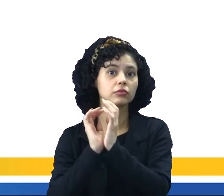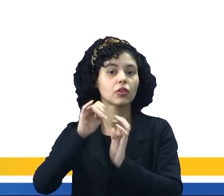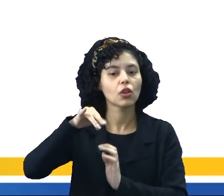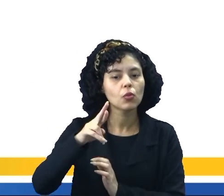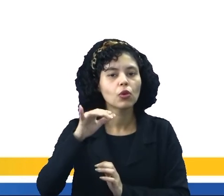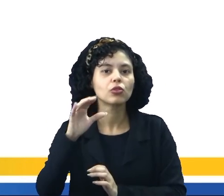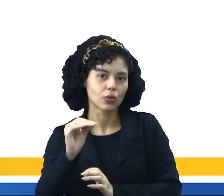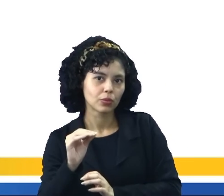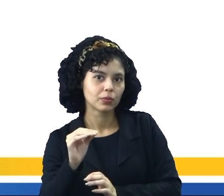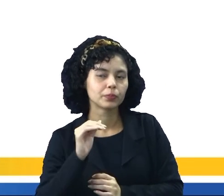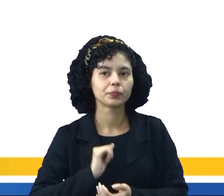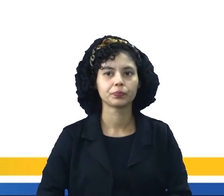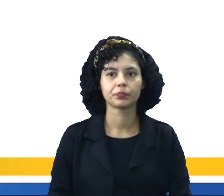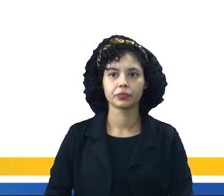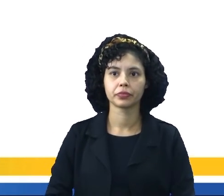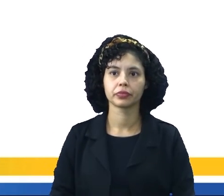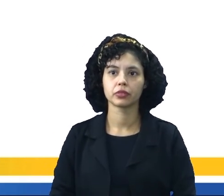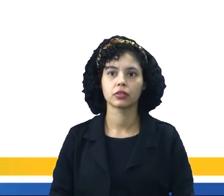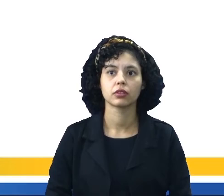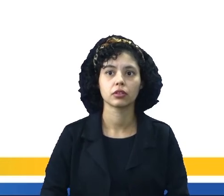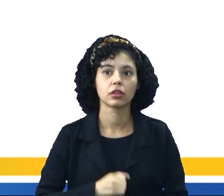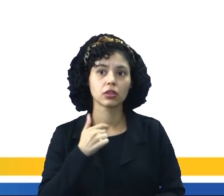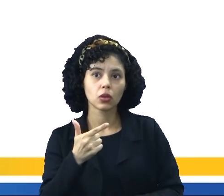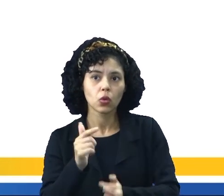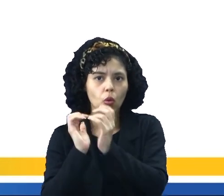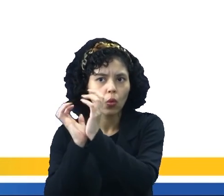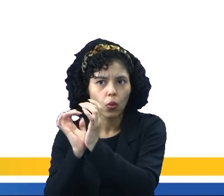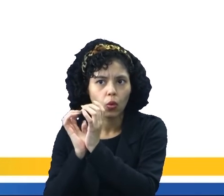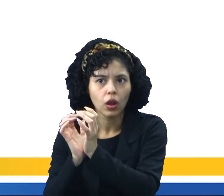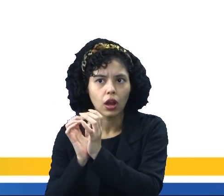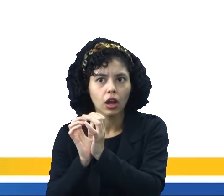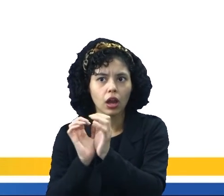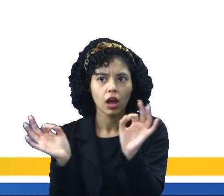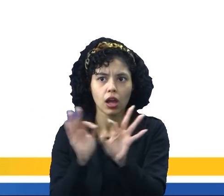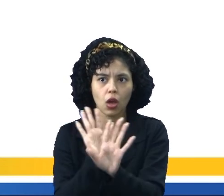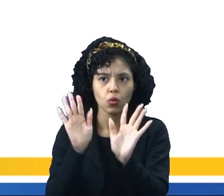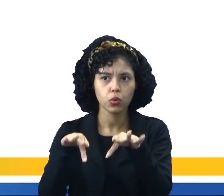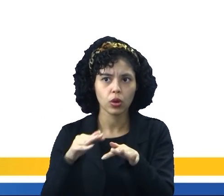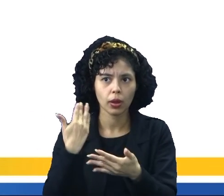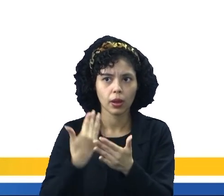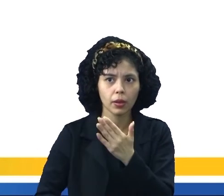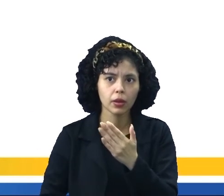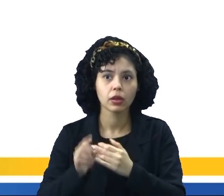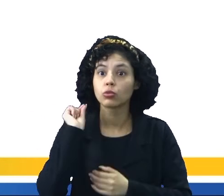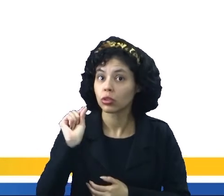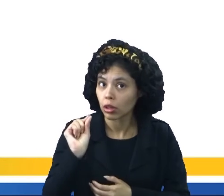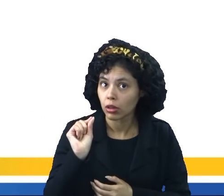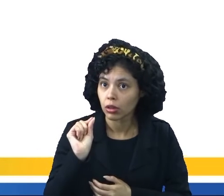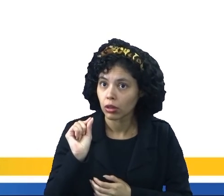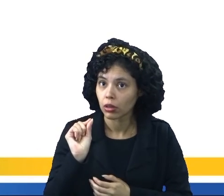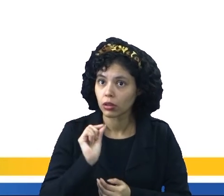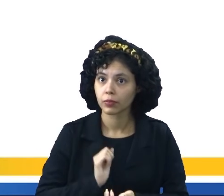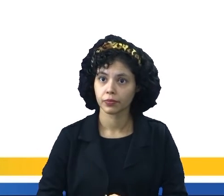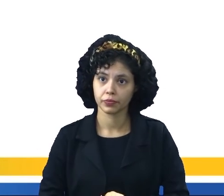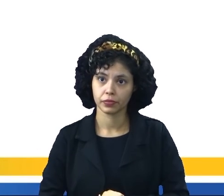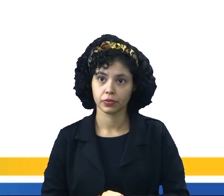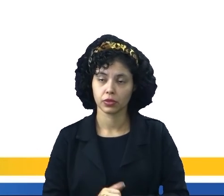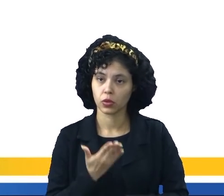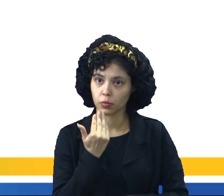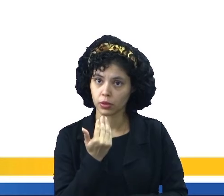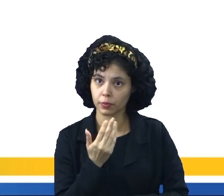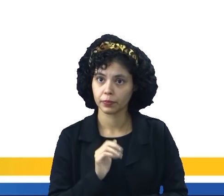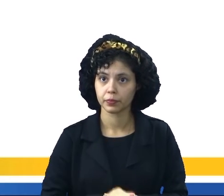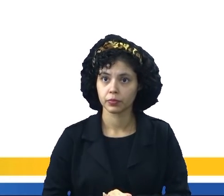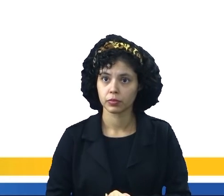motor efetuador. Se o cerebelo de um rato for destruído, ele perderá a capacidade de quê? Letra A, digerir